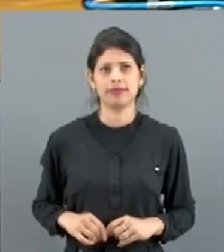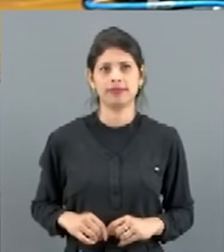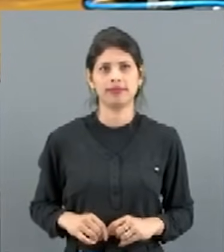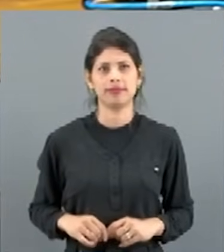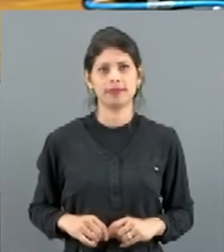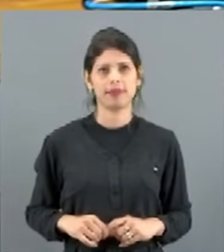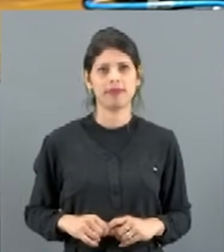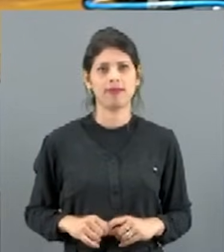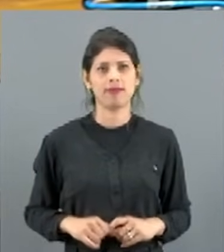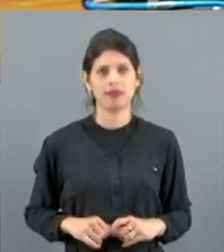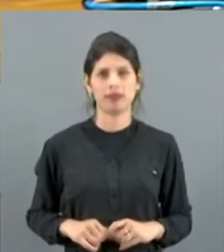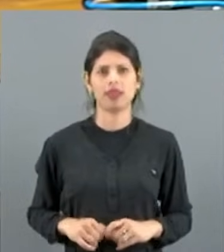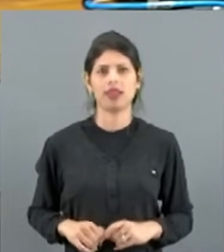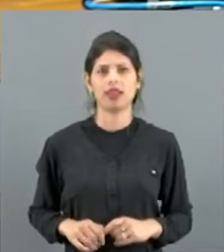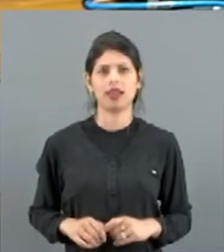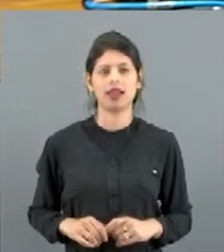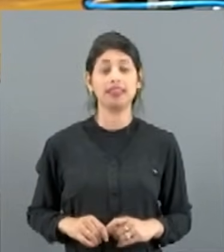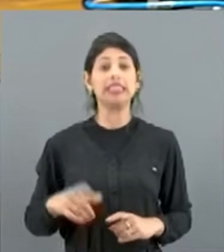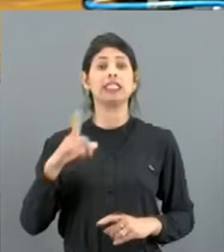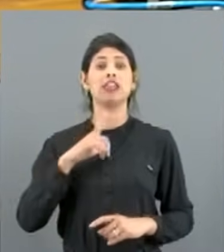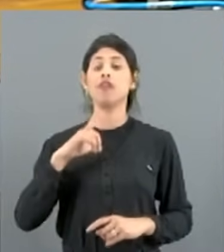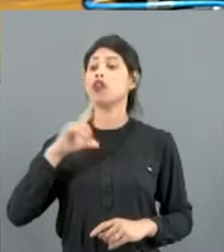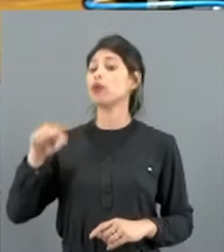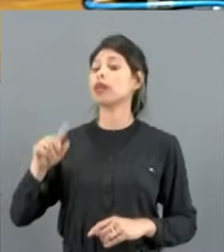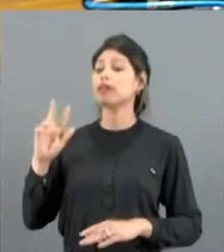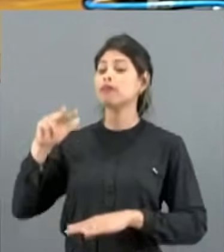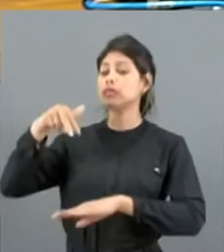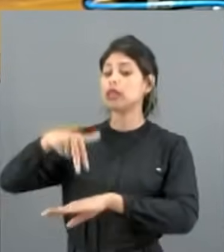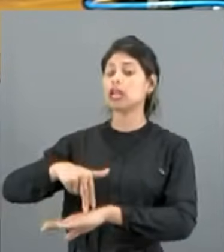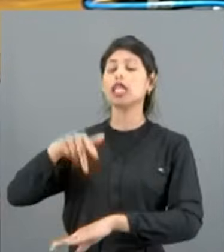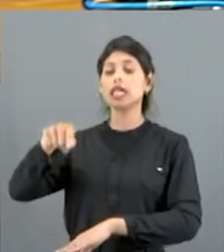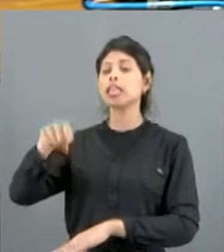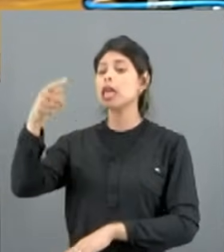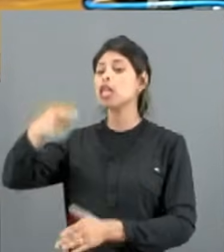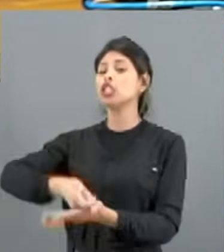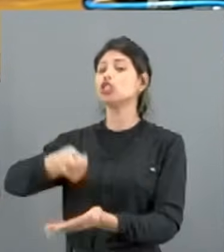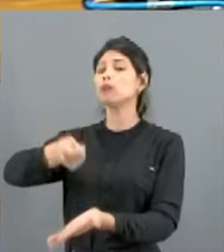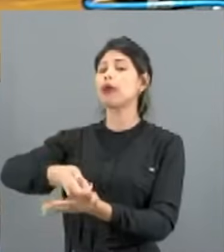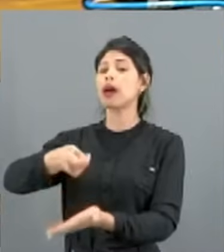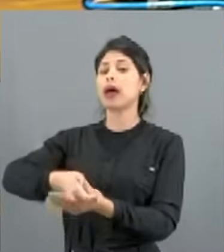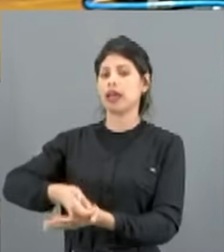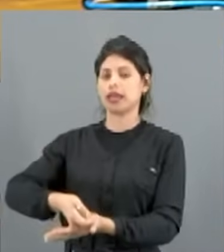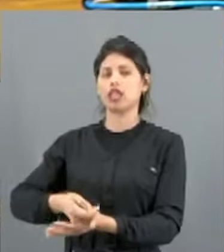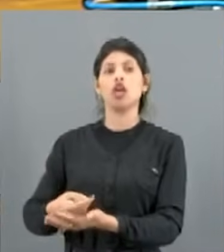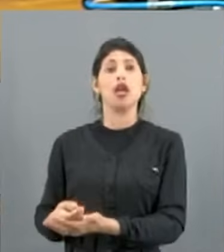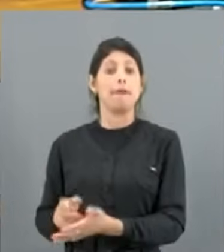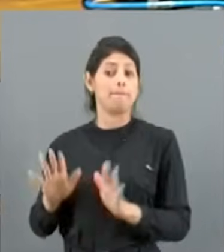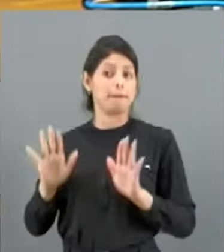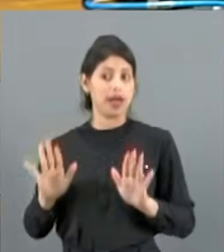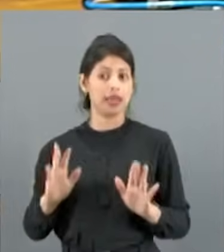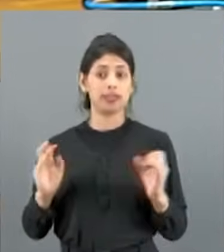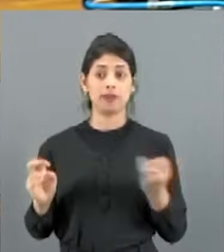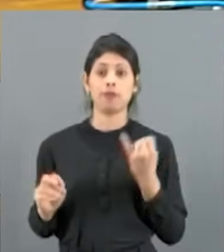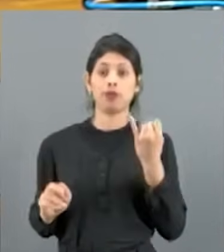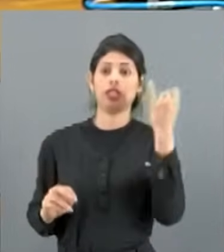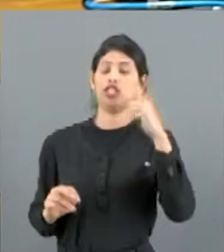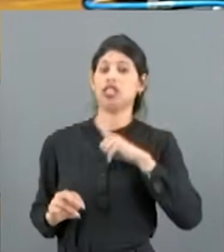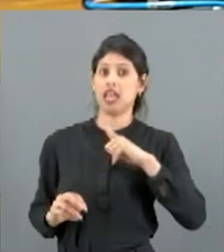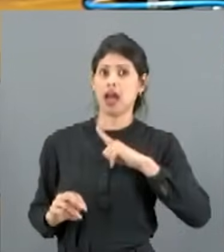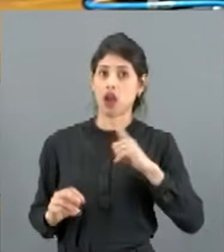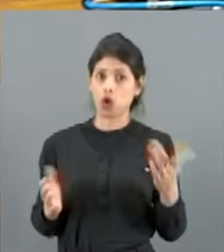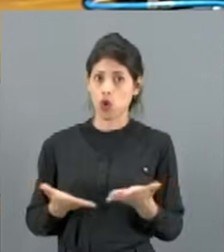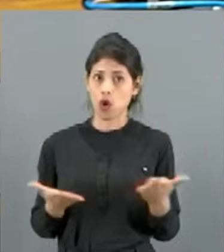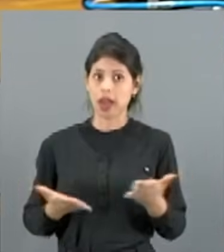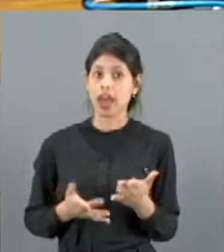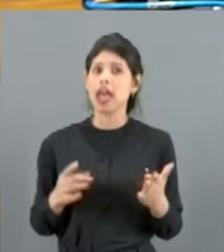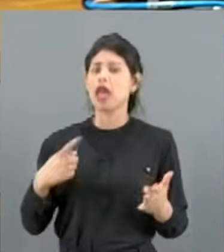palhaçada que fizeram aqui que quebraram que fizeram feito que pague por isso mas que a gente comece agora representantes do povo aí eu